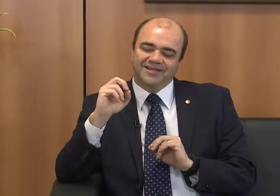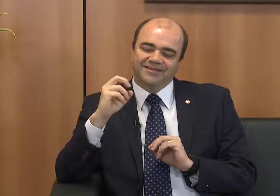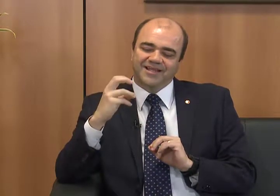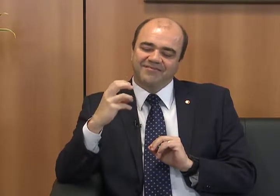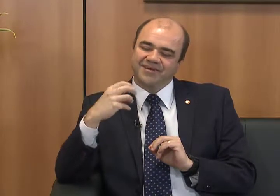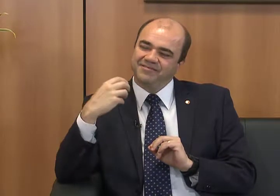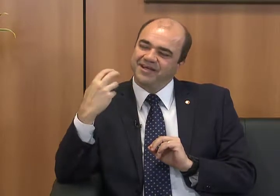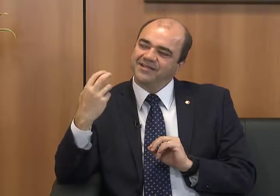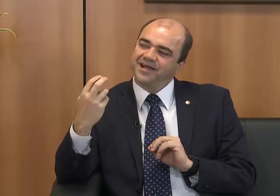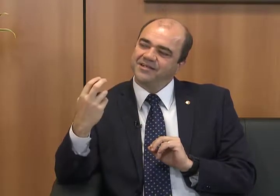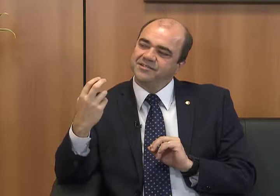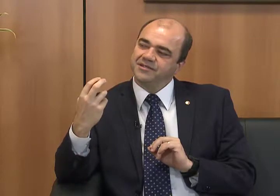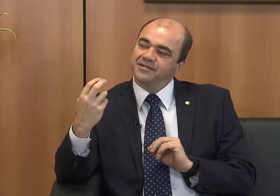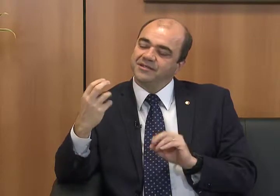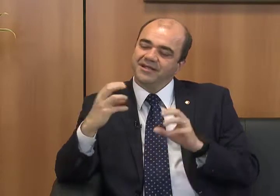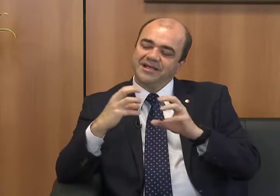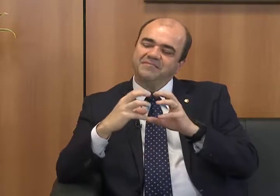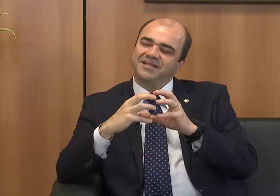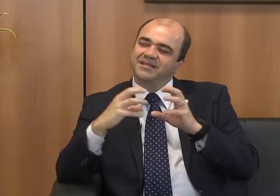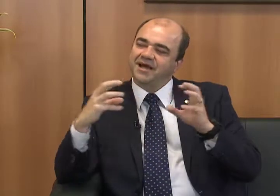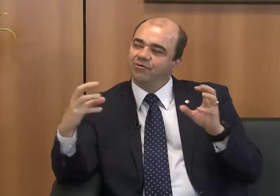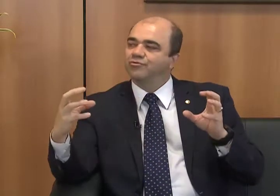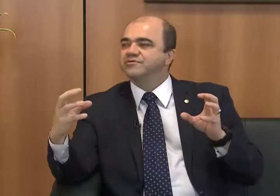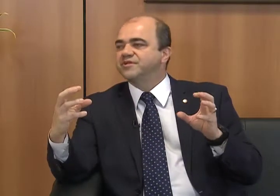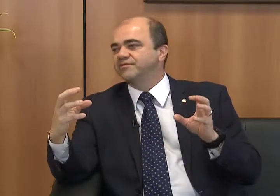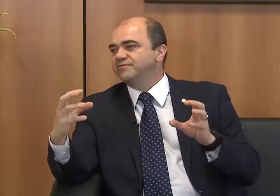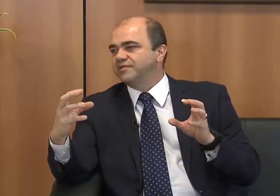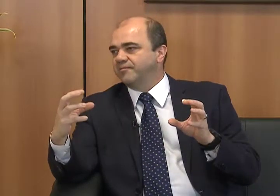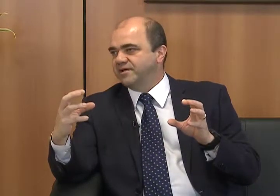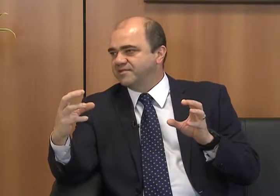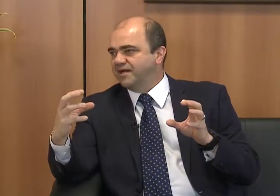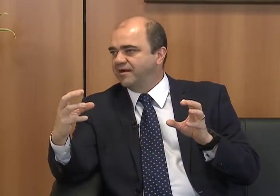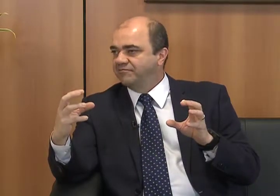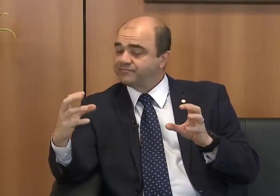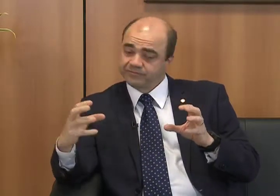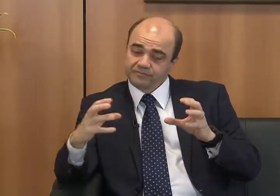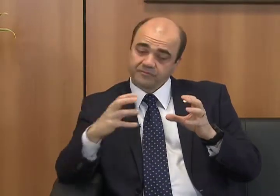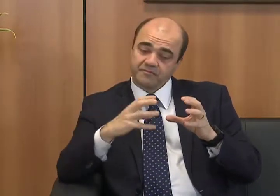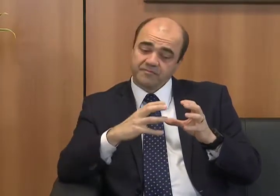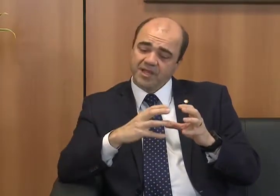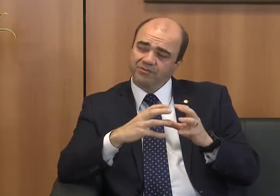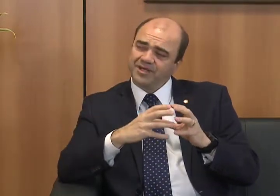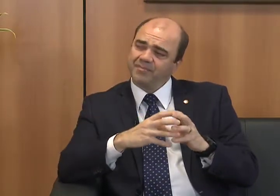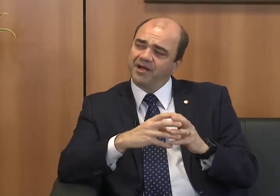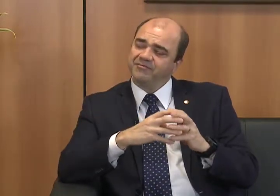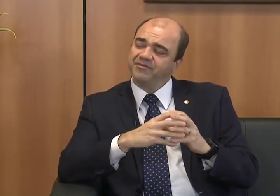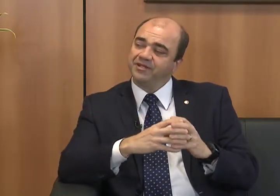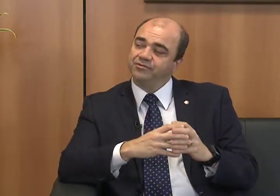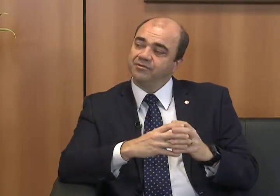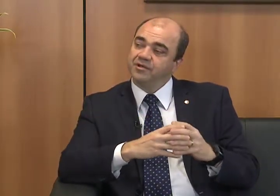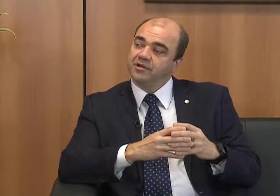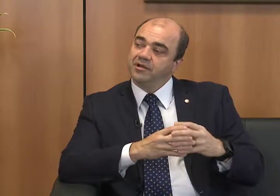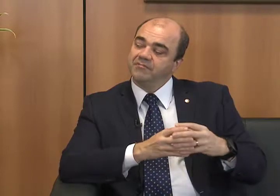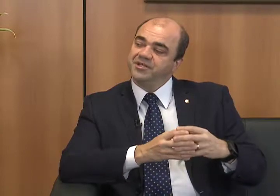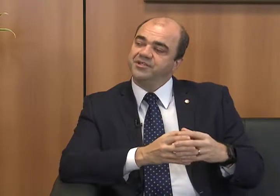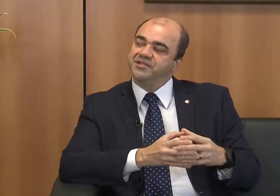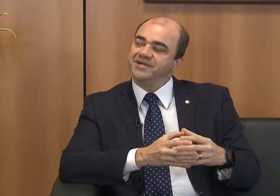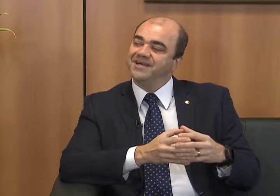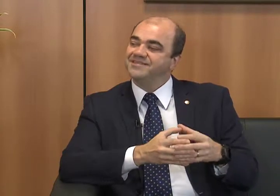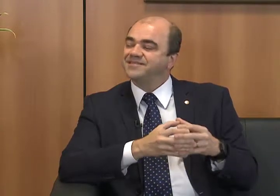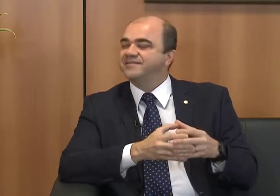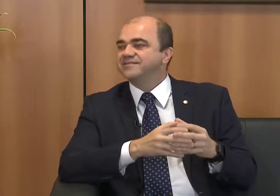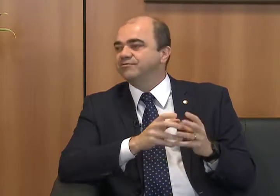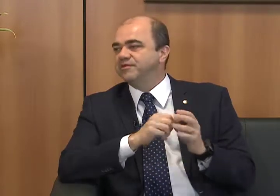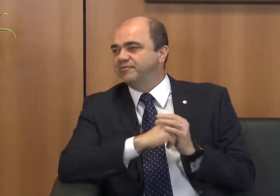ela tentava, na verdade, limitar o conceito de trabalho escravo ao trabalho feito